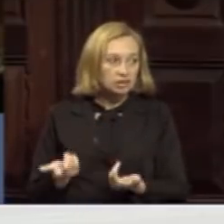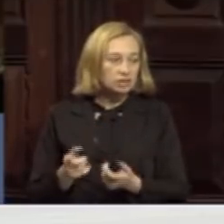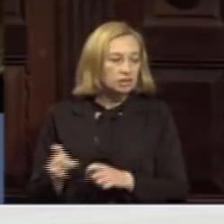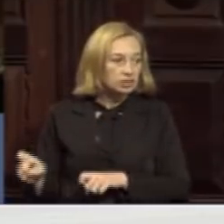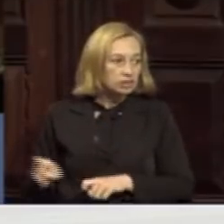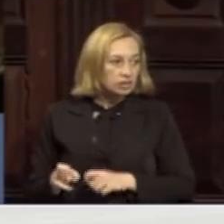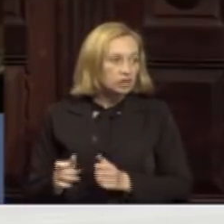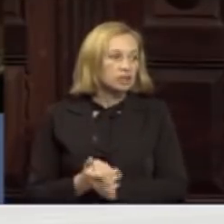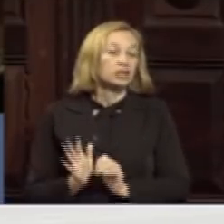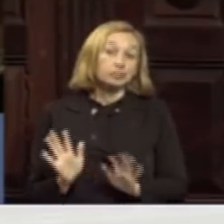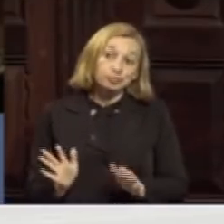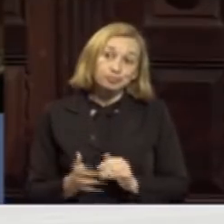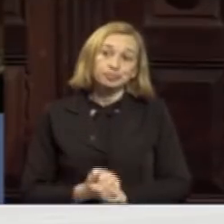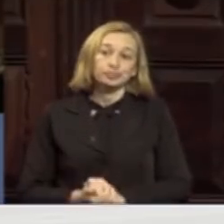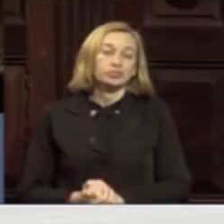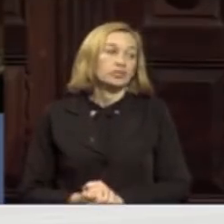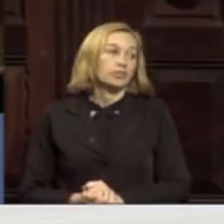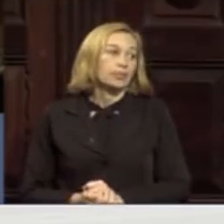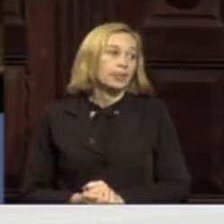vem sendo